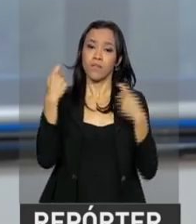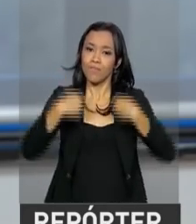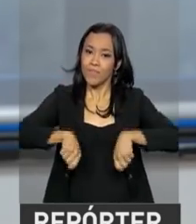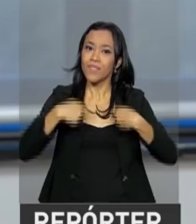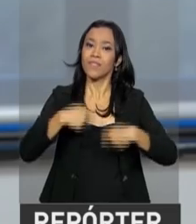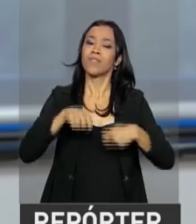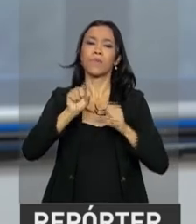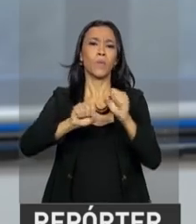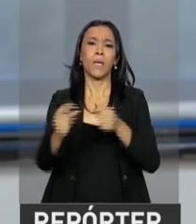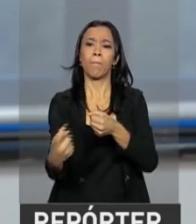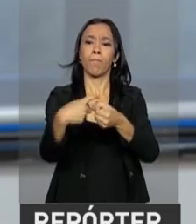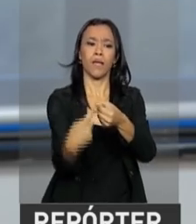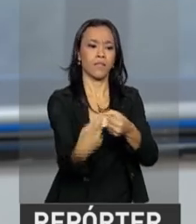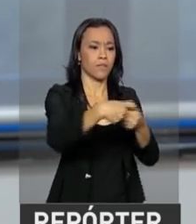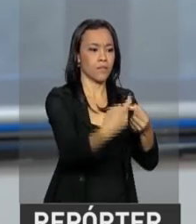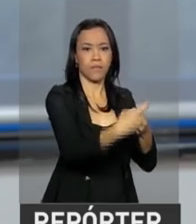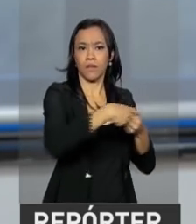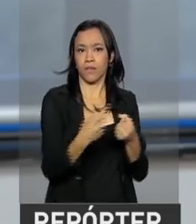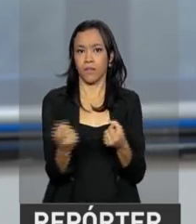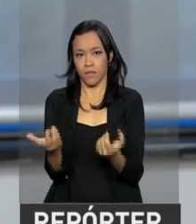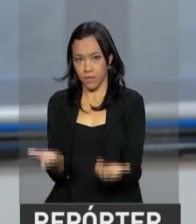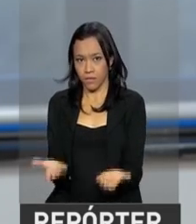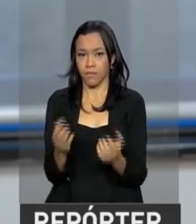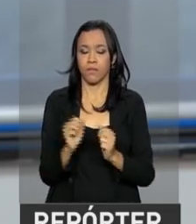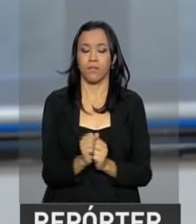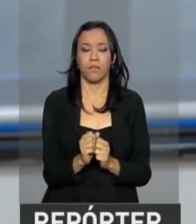precisando da parceria, precisando